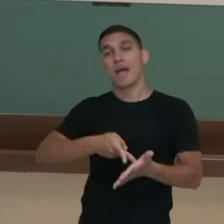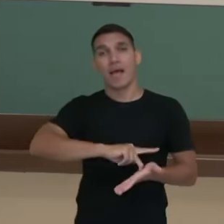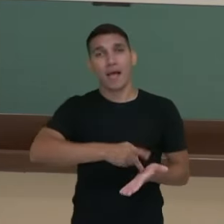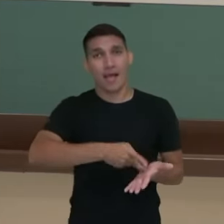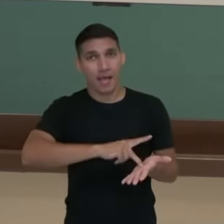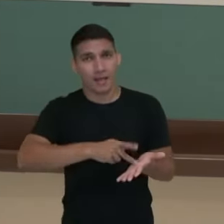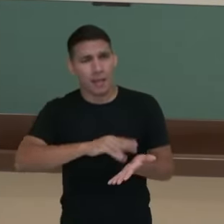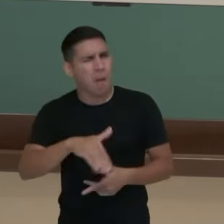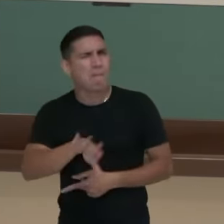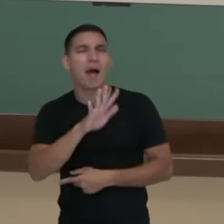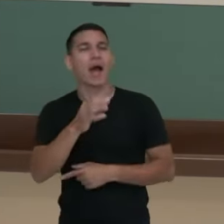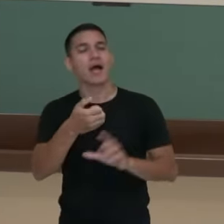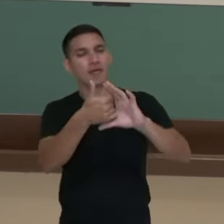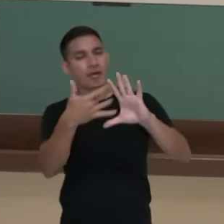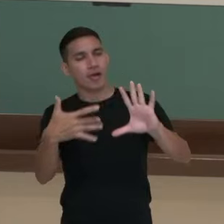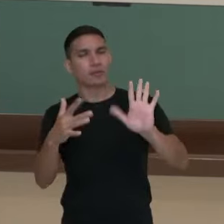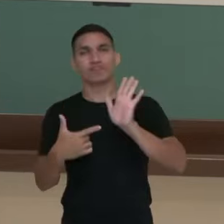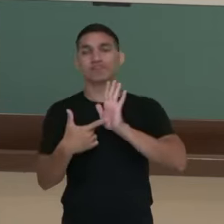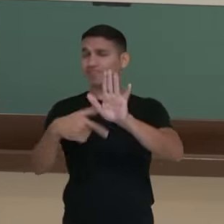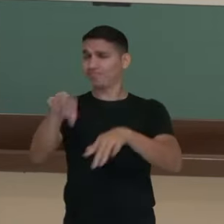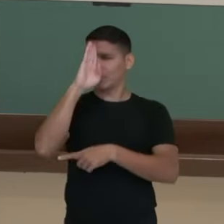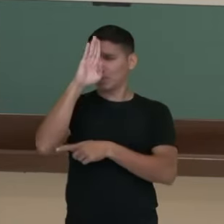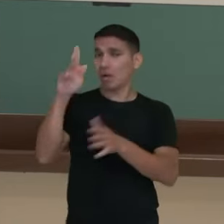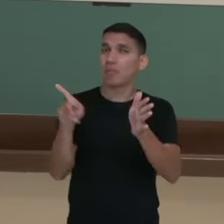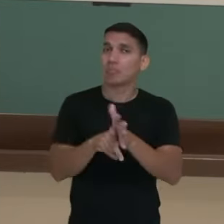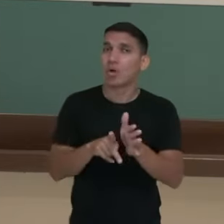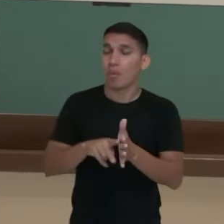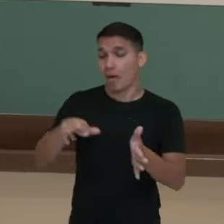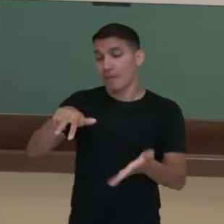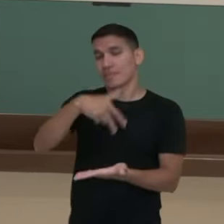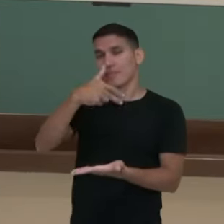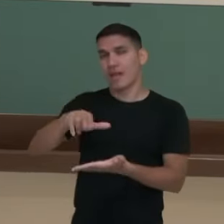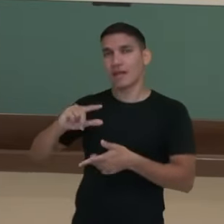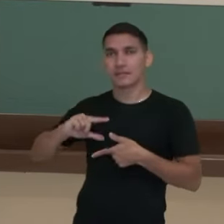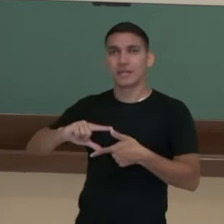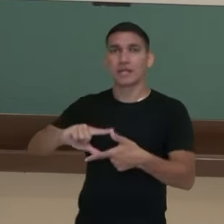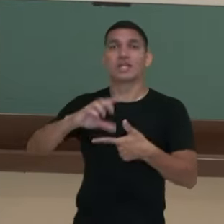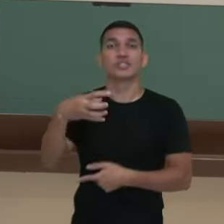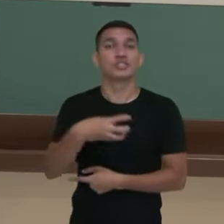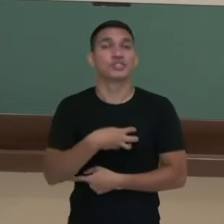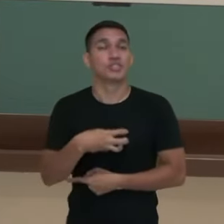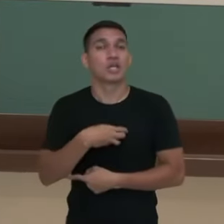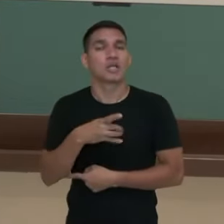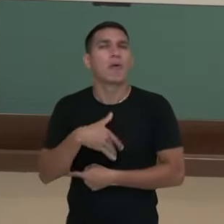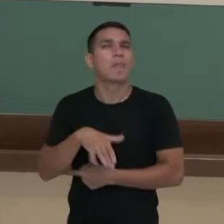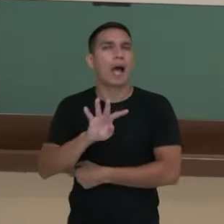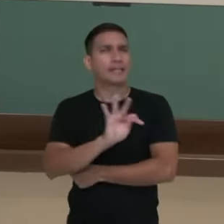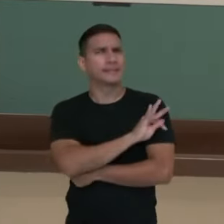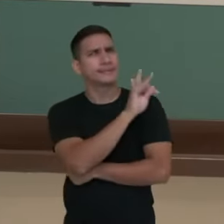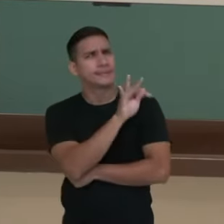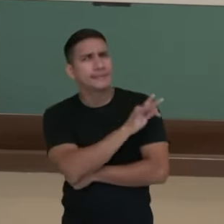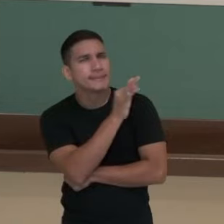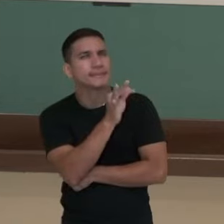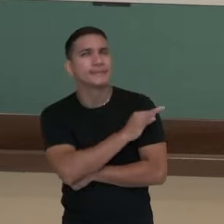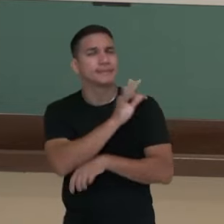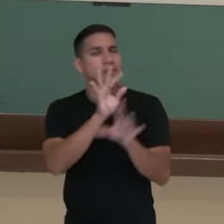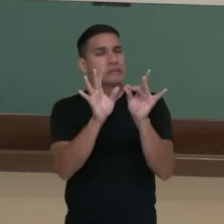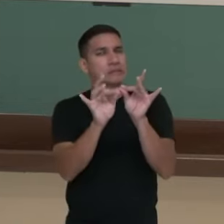mais característico que nós temos das danças clássicas. São danças que têm uma técnica